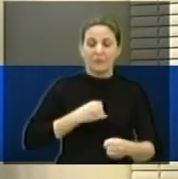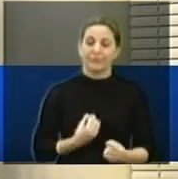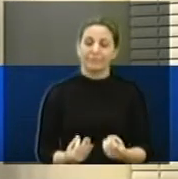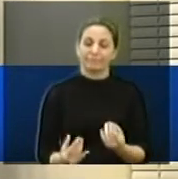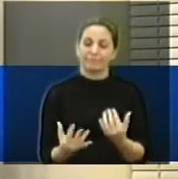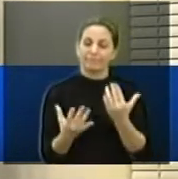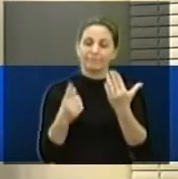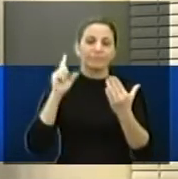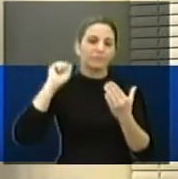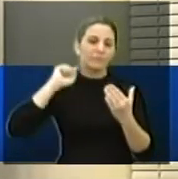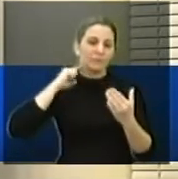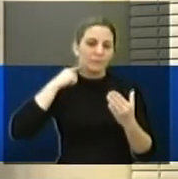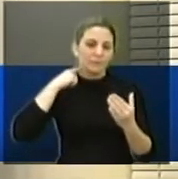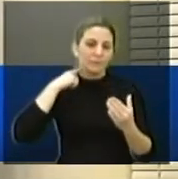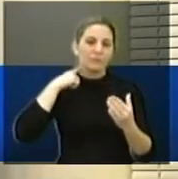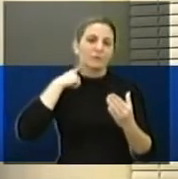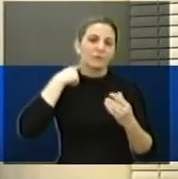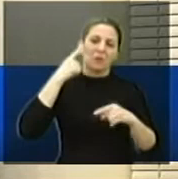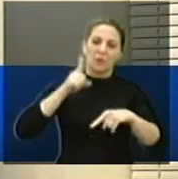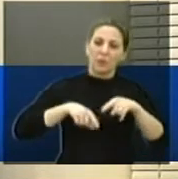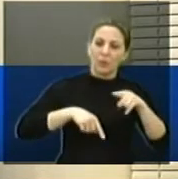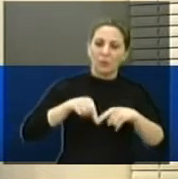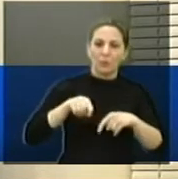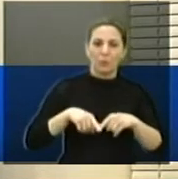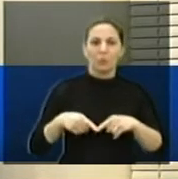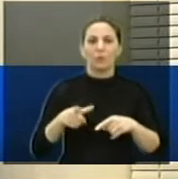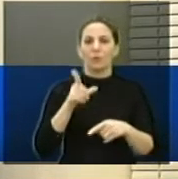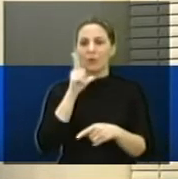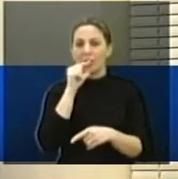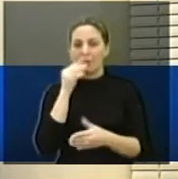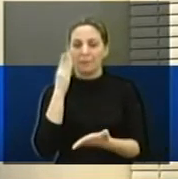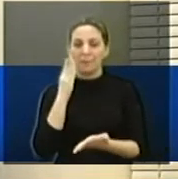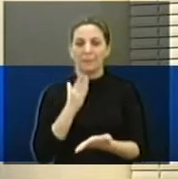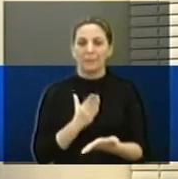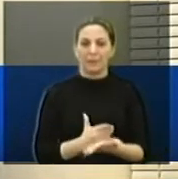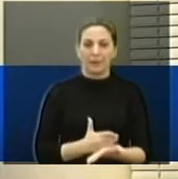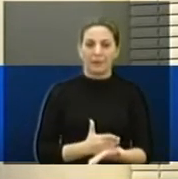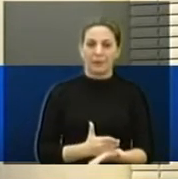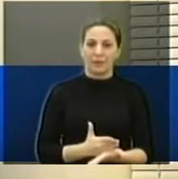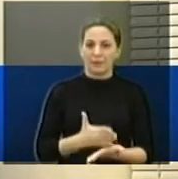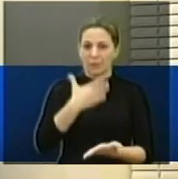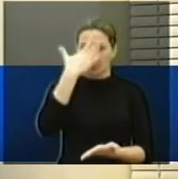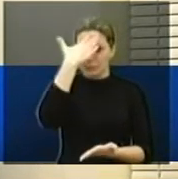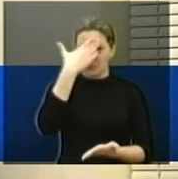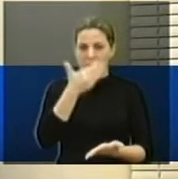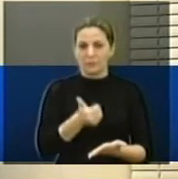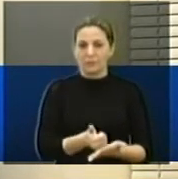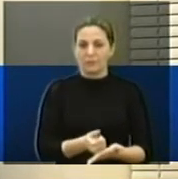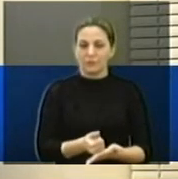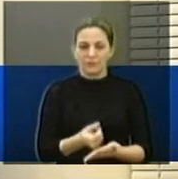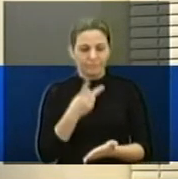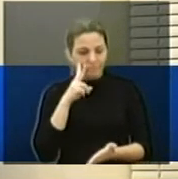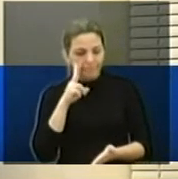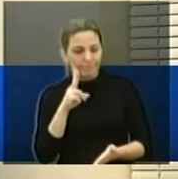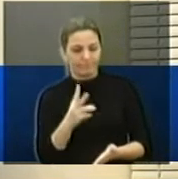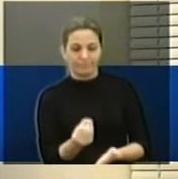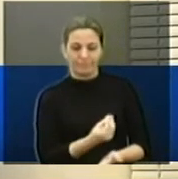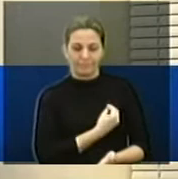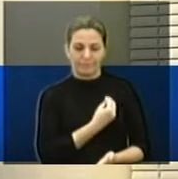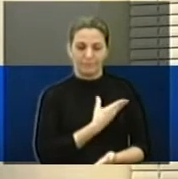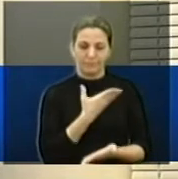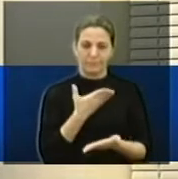sujeira entulho e água parada com certeza eu tive lá e pude